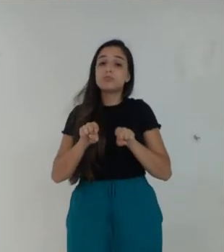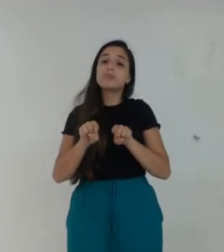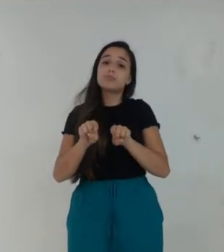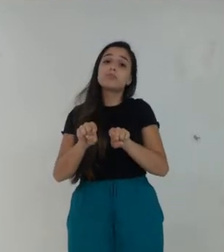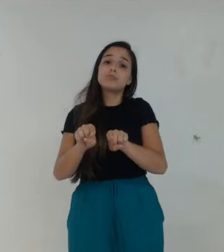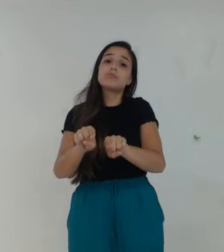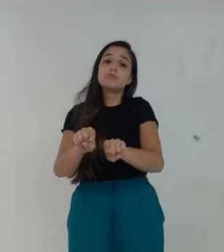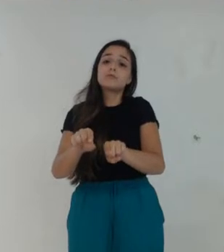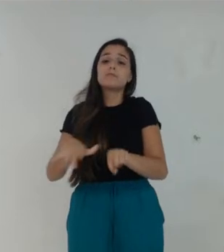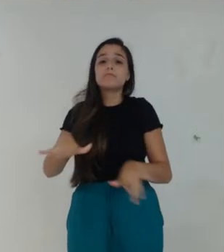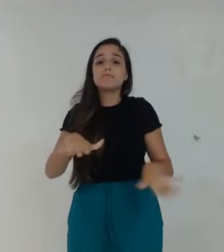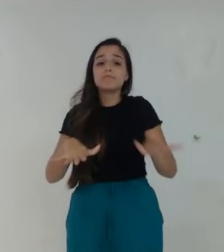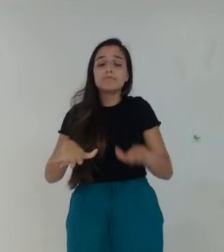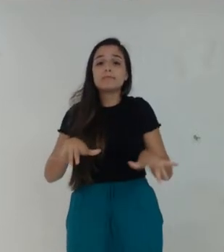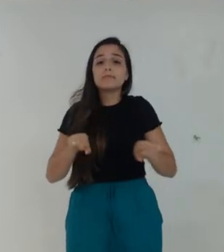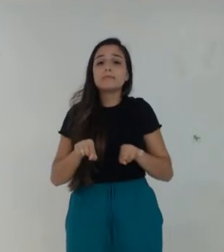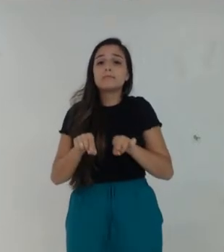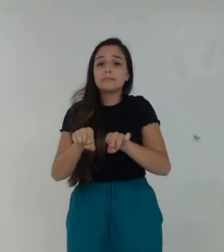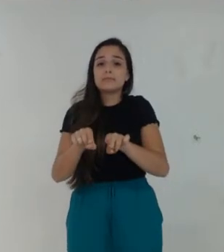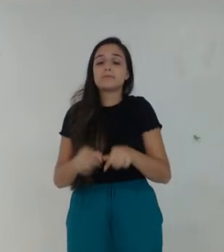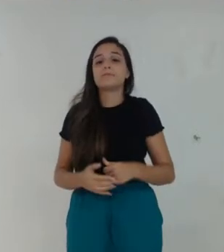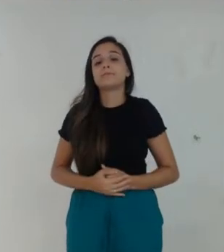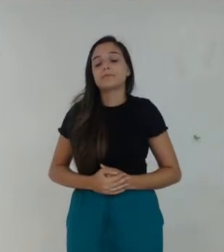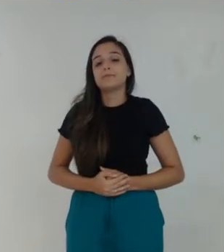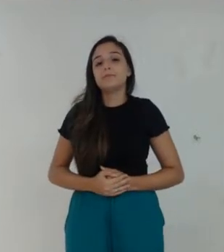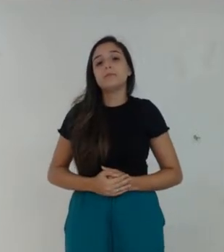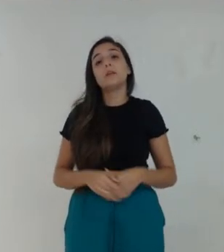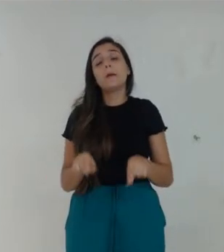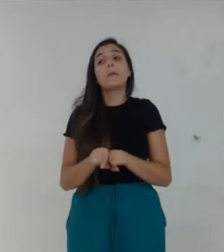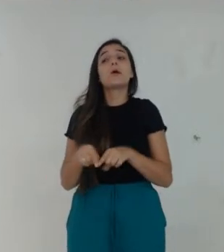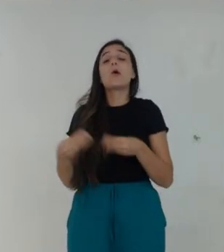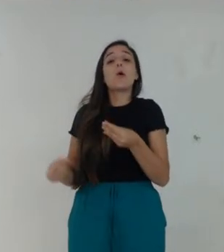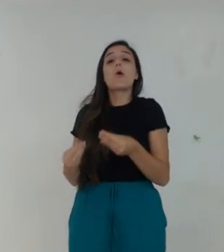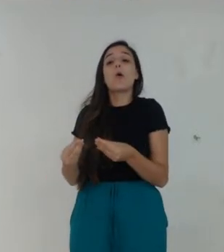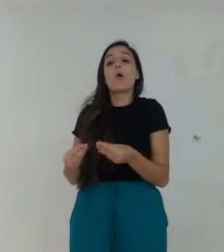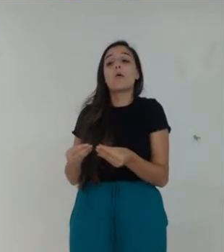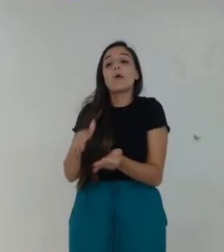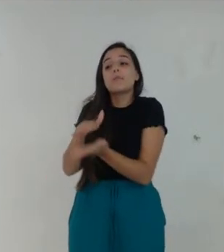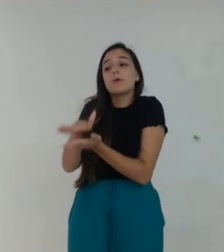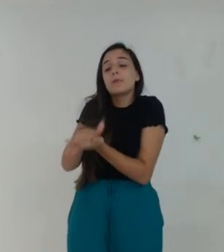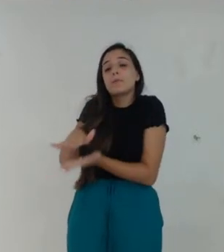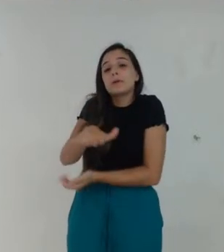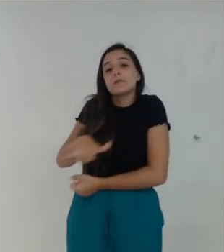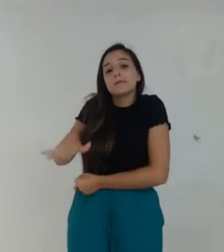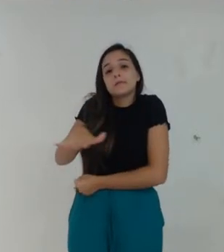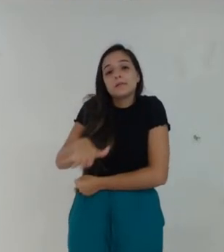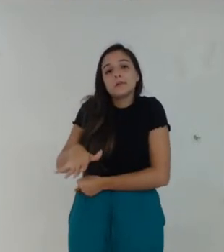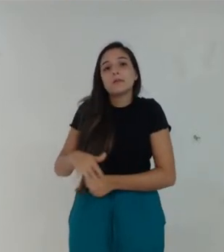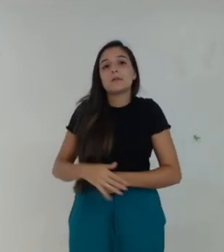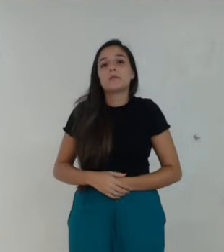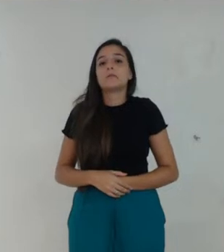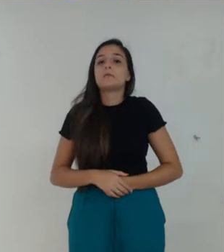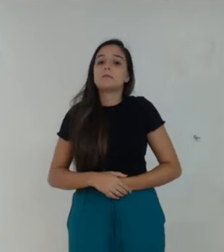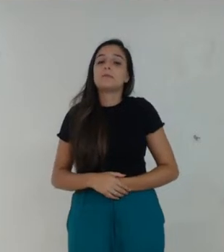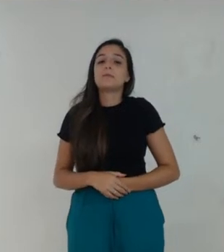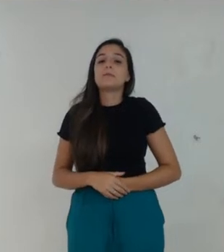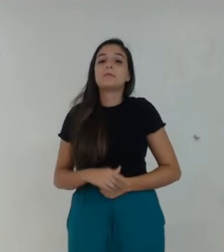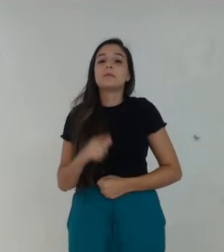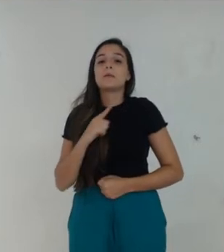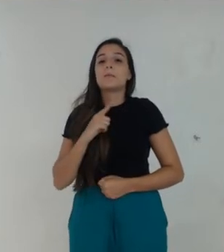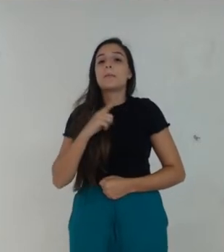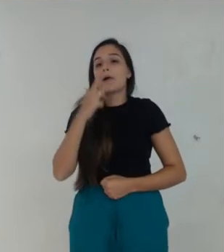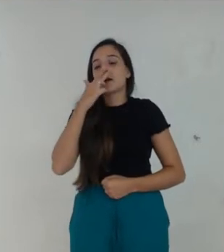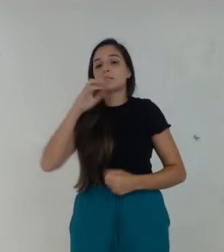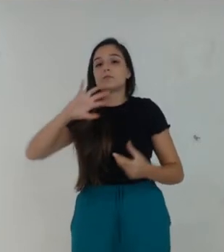própria publicação e consolidação de pesquisas, né? E aí, por muito tempo, a gente reuniu tudo sobre o hiperônimo Estudos da